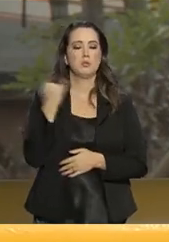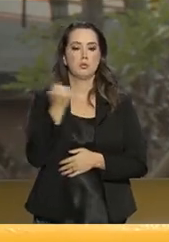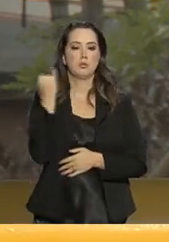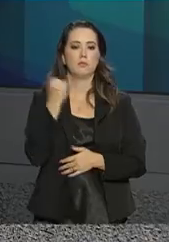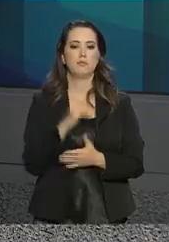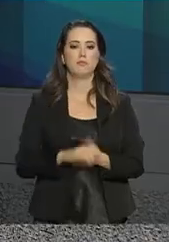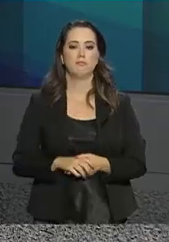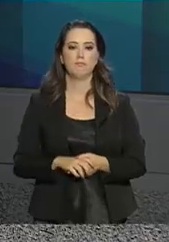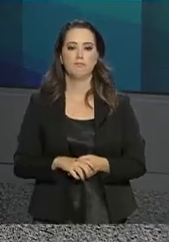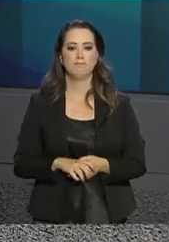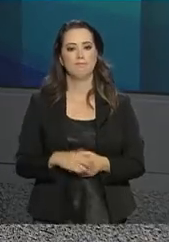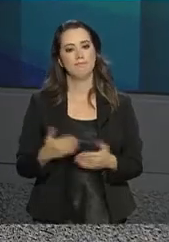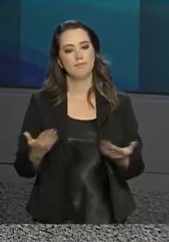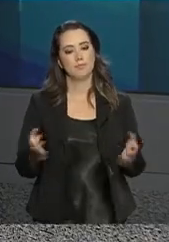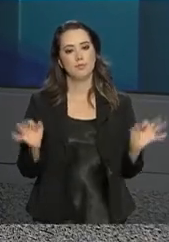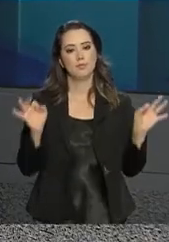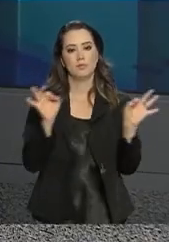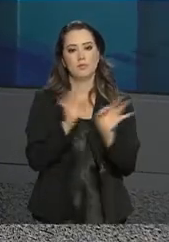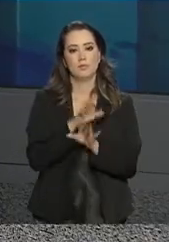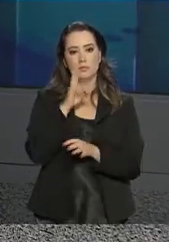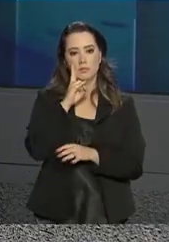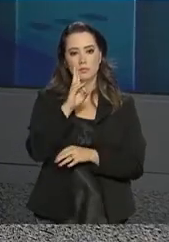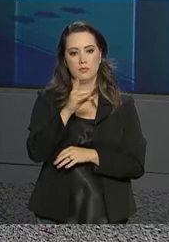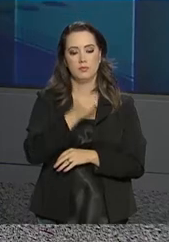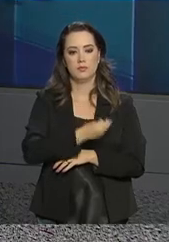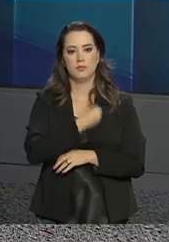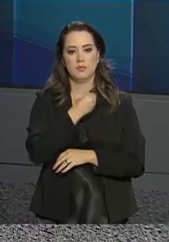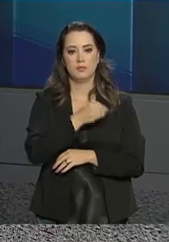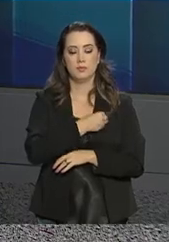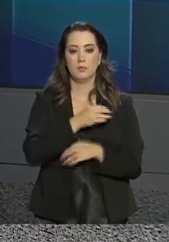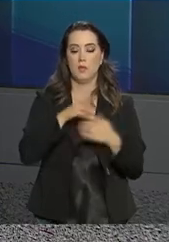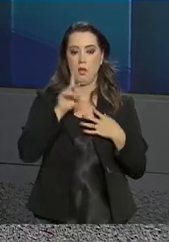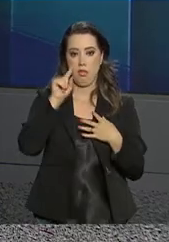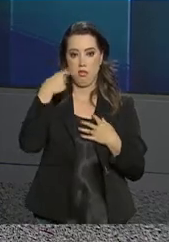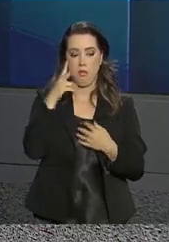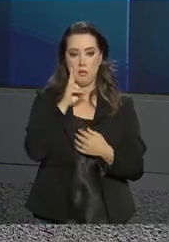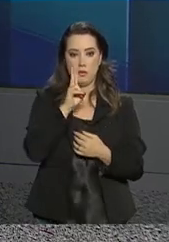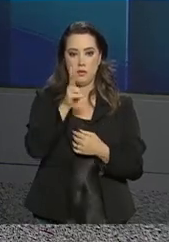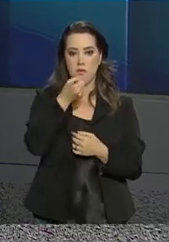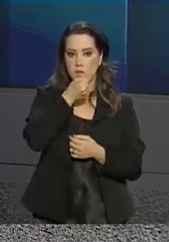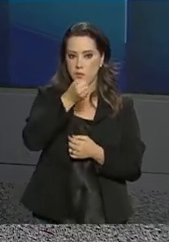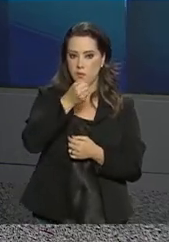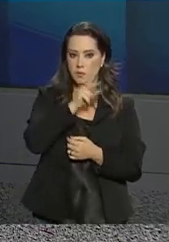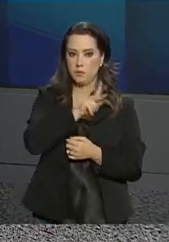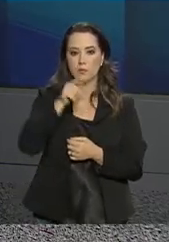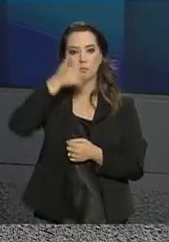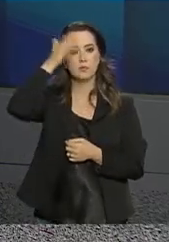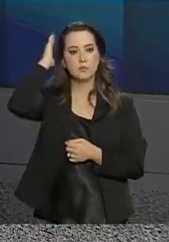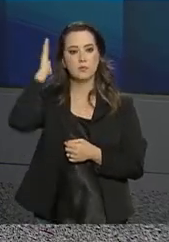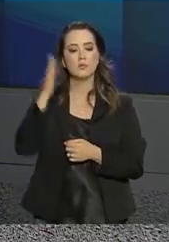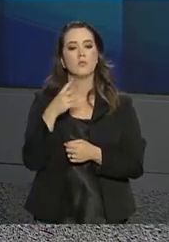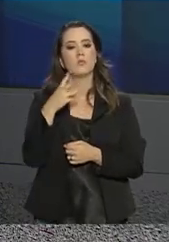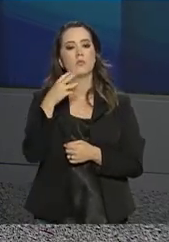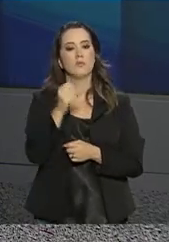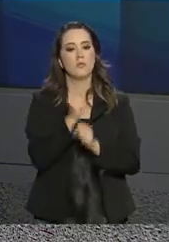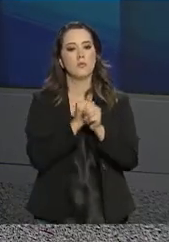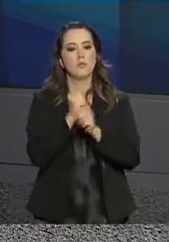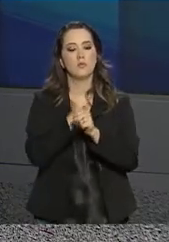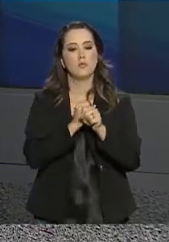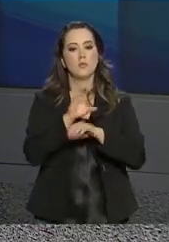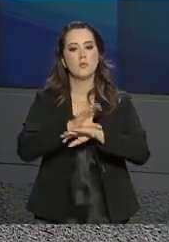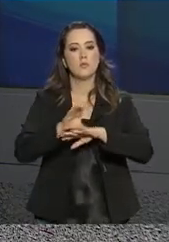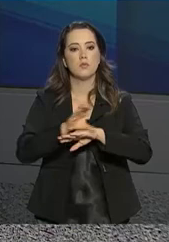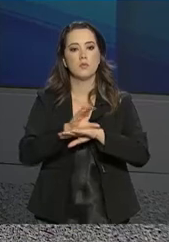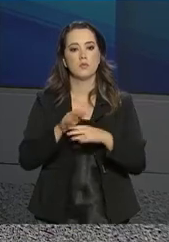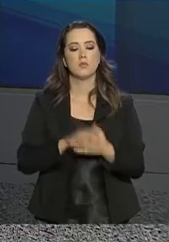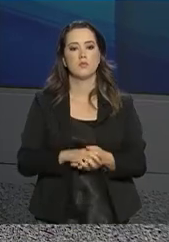válido nós ficamos por aqui você acompanha em seguida uma entrevista exclusiva com o presidente michel temer sobre os 30